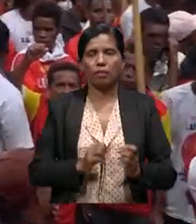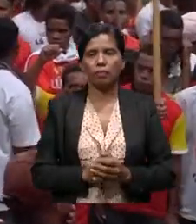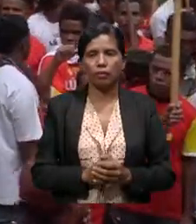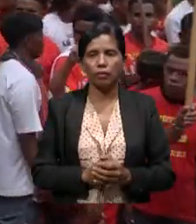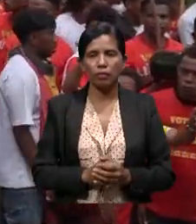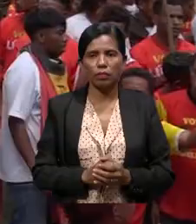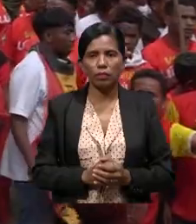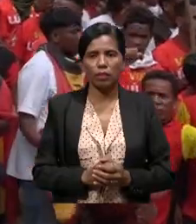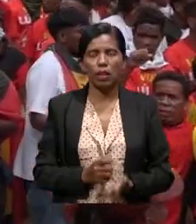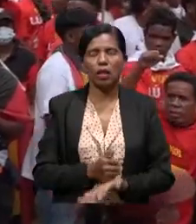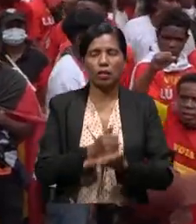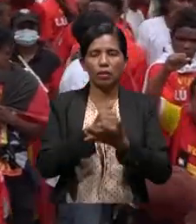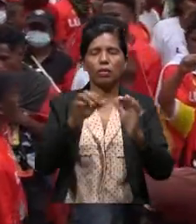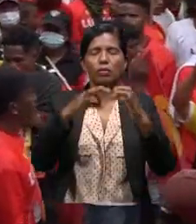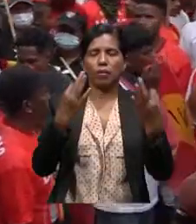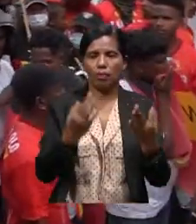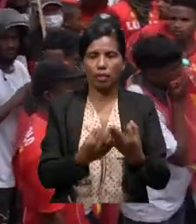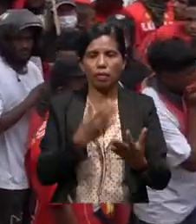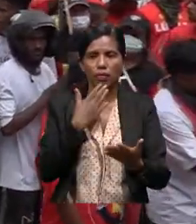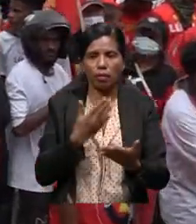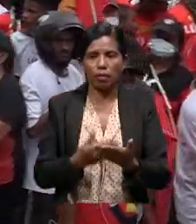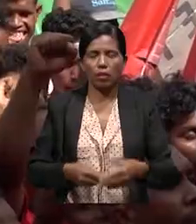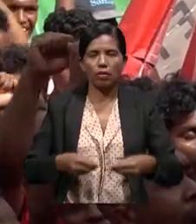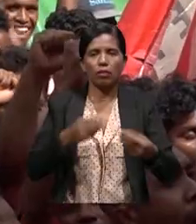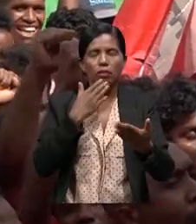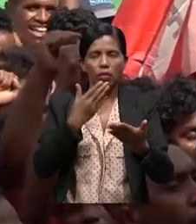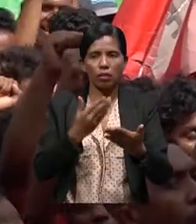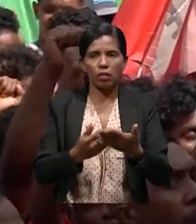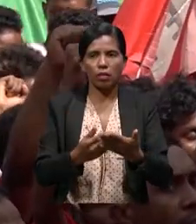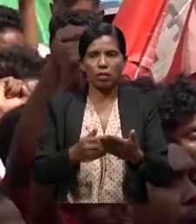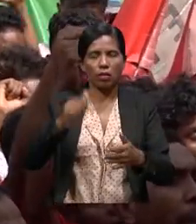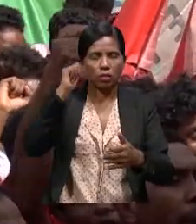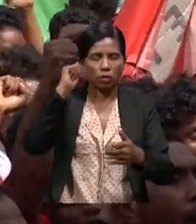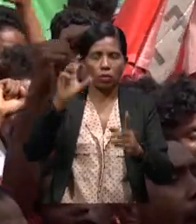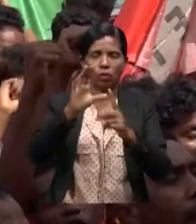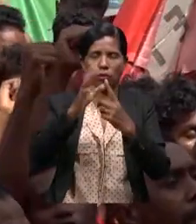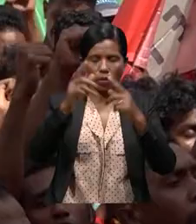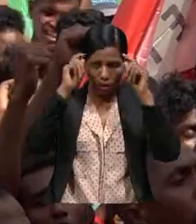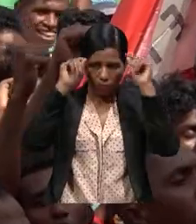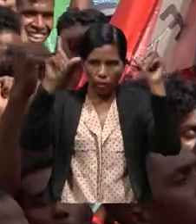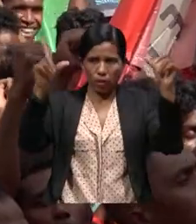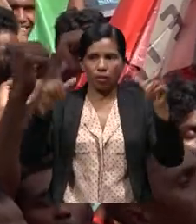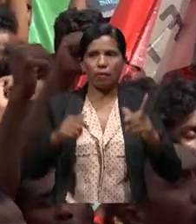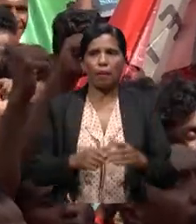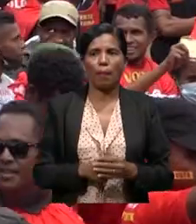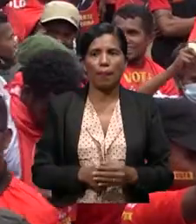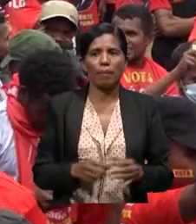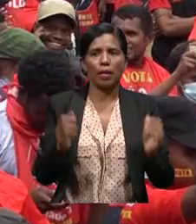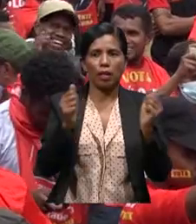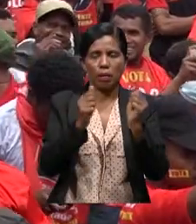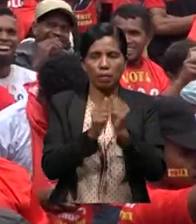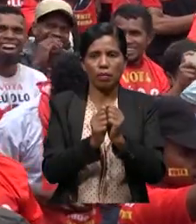defende valores familiares nem. Valores sociais, culturais de Timor-Leste e há muito que eu